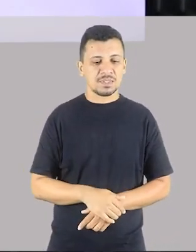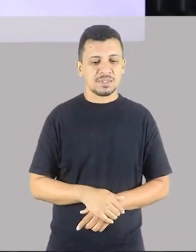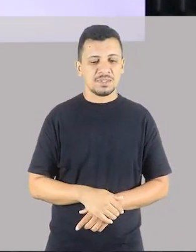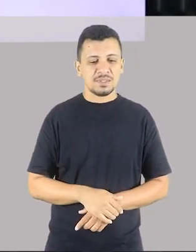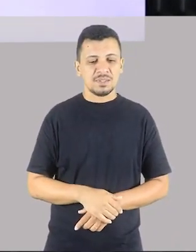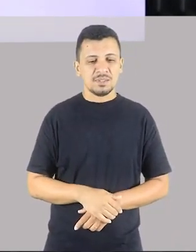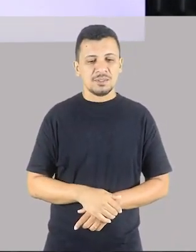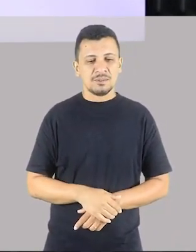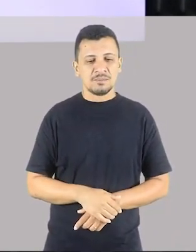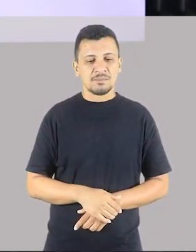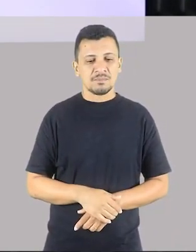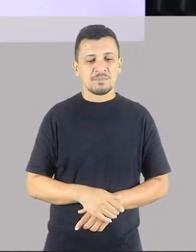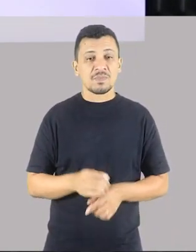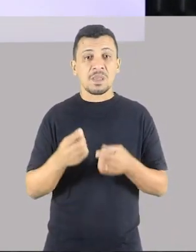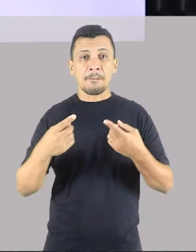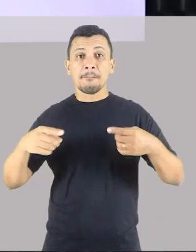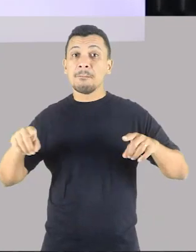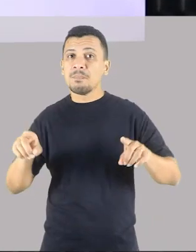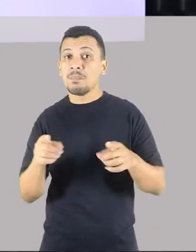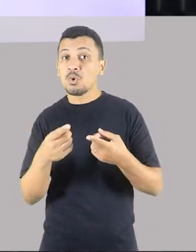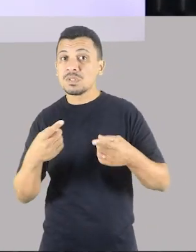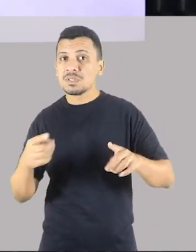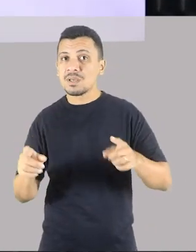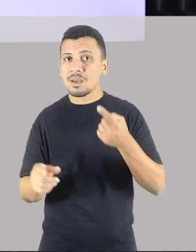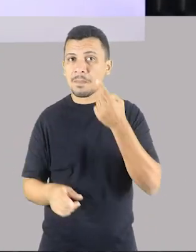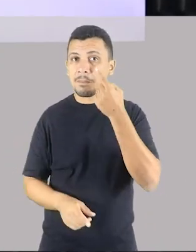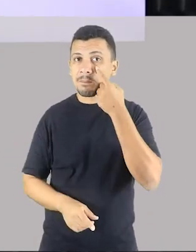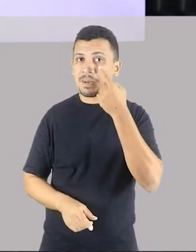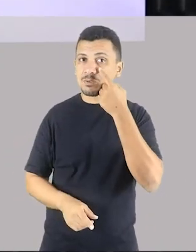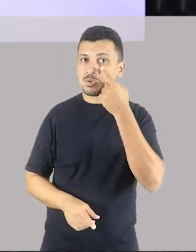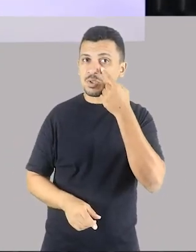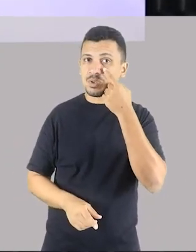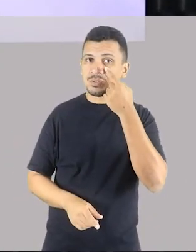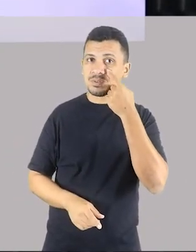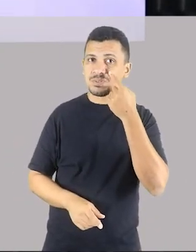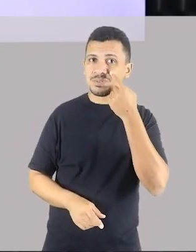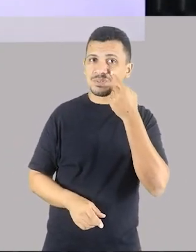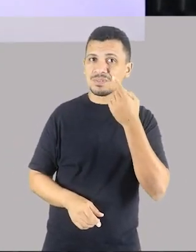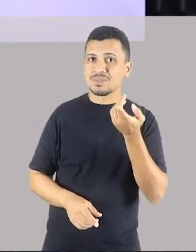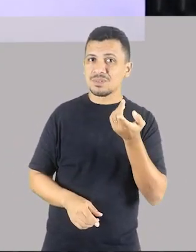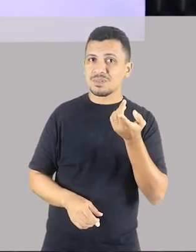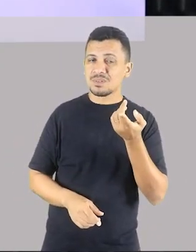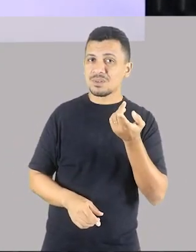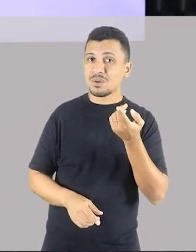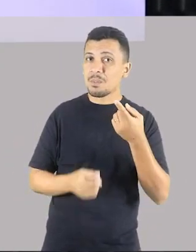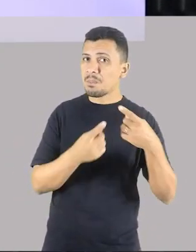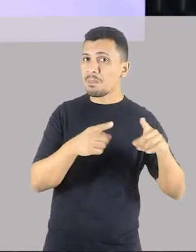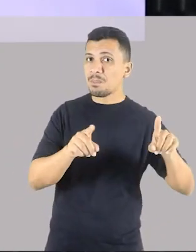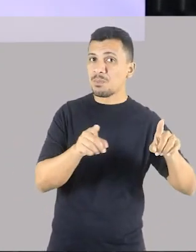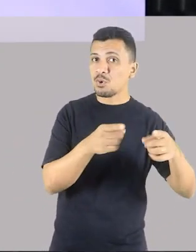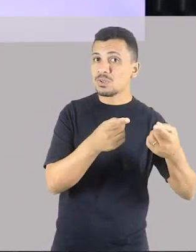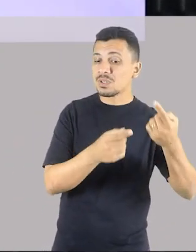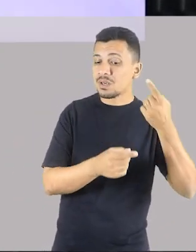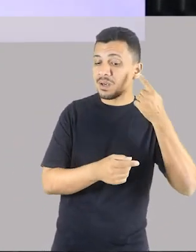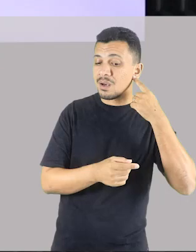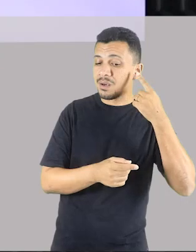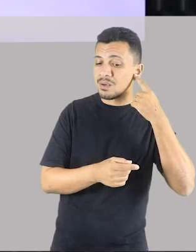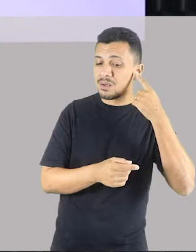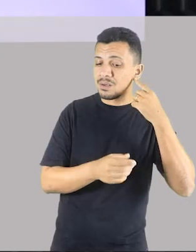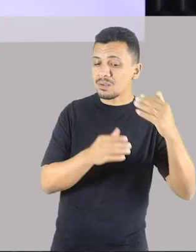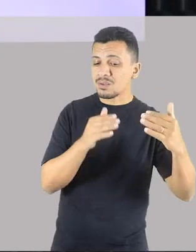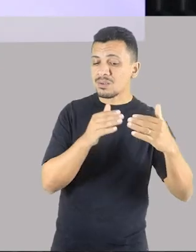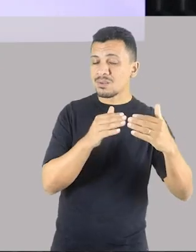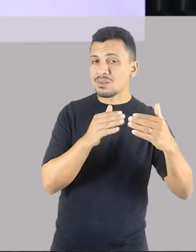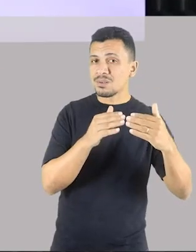Observem. Música para os olhos, fácil, né? Música para os olhos, música associada à audição,